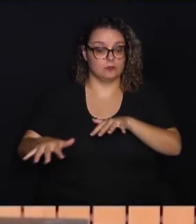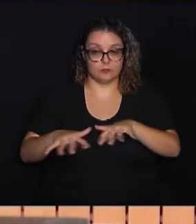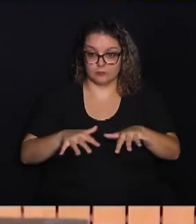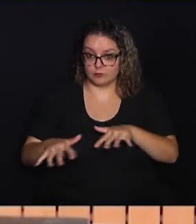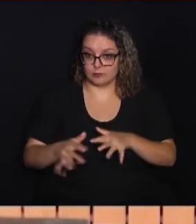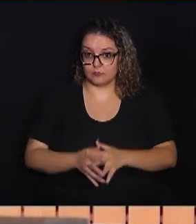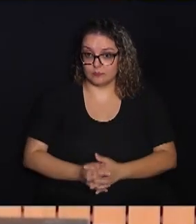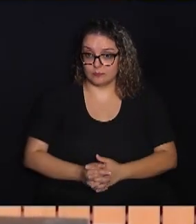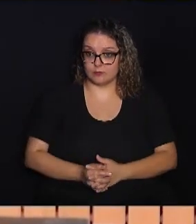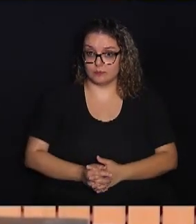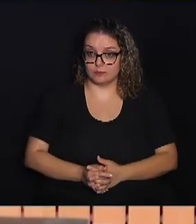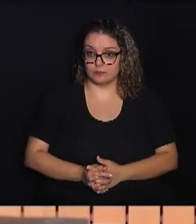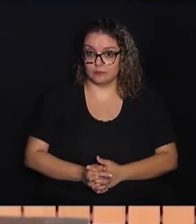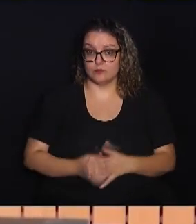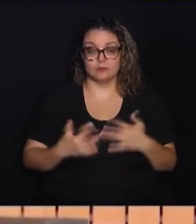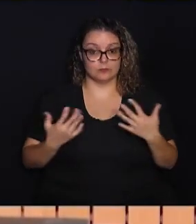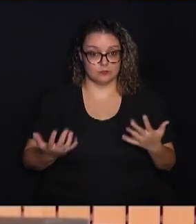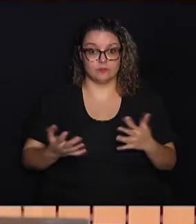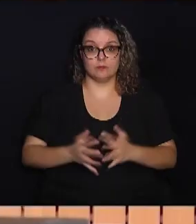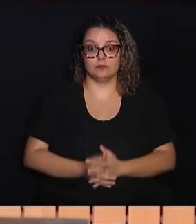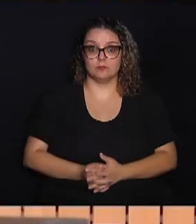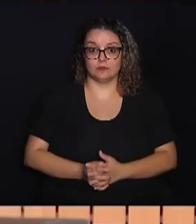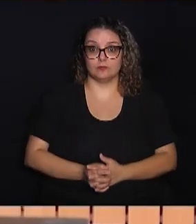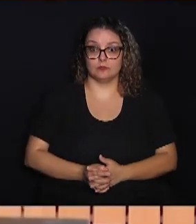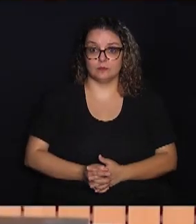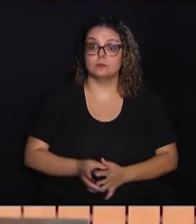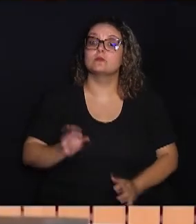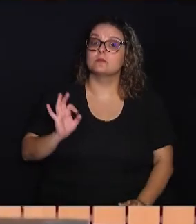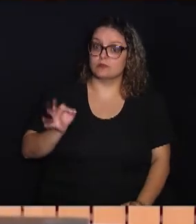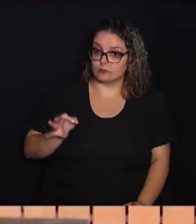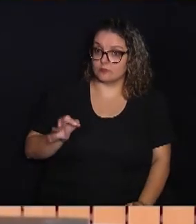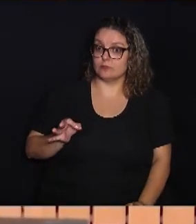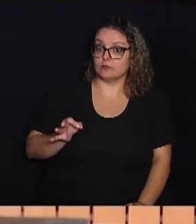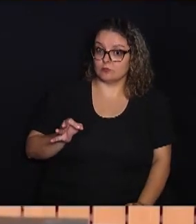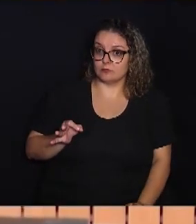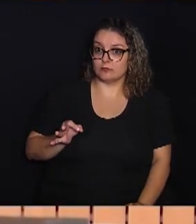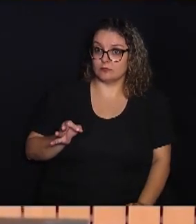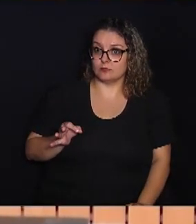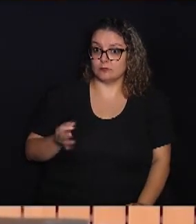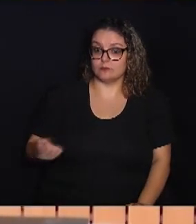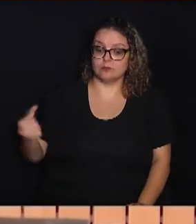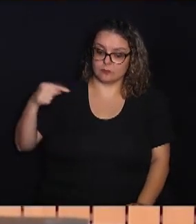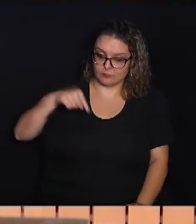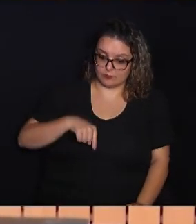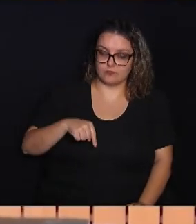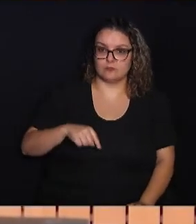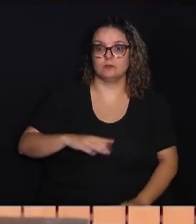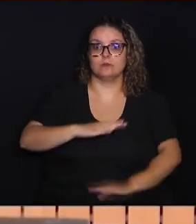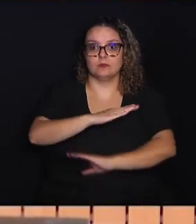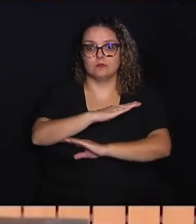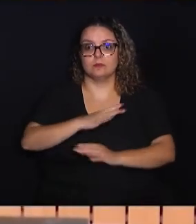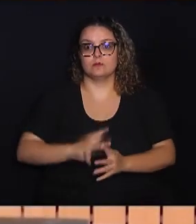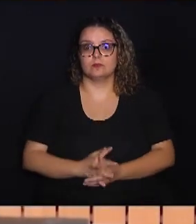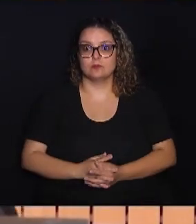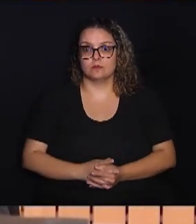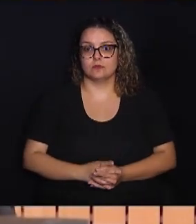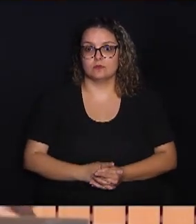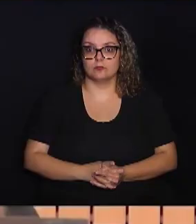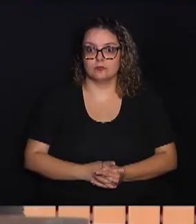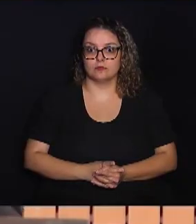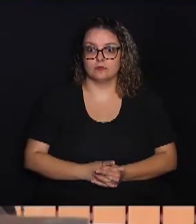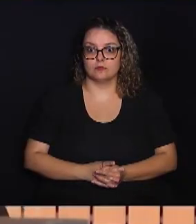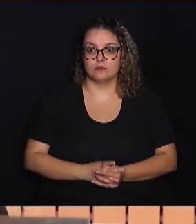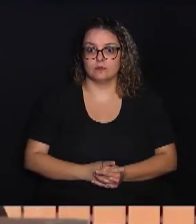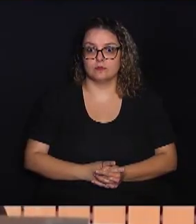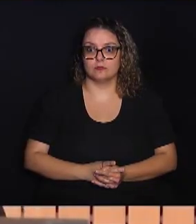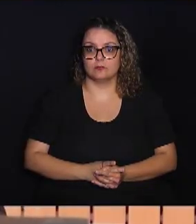e eh um certeza estarei vindo aqui a esta casa trazer as demandas que